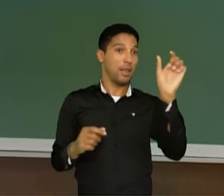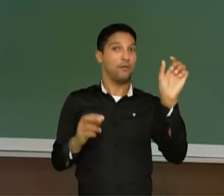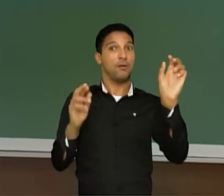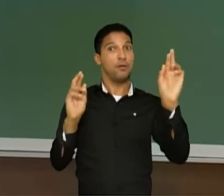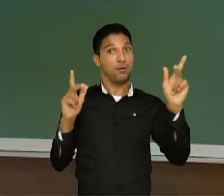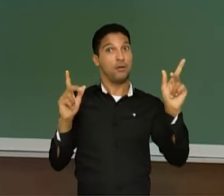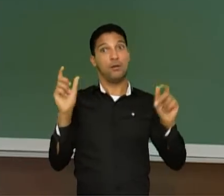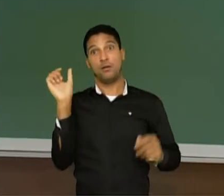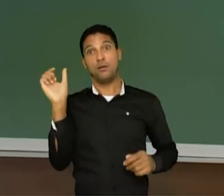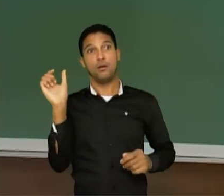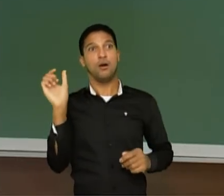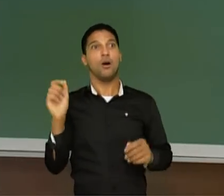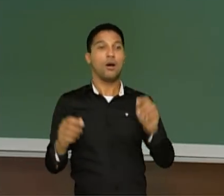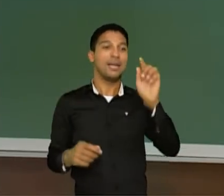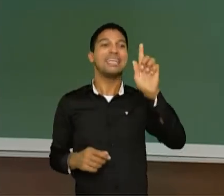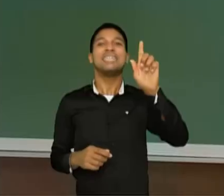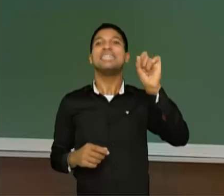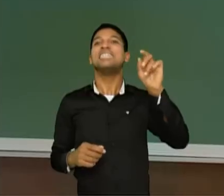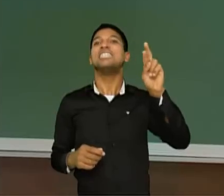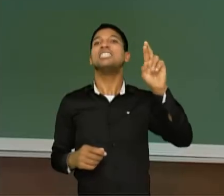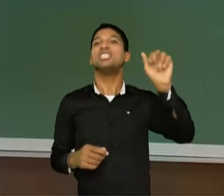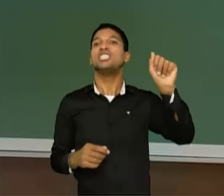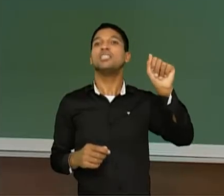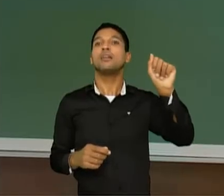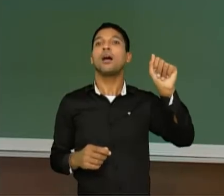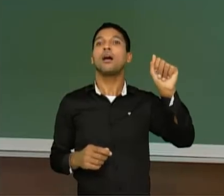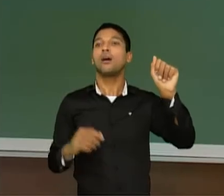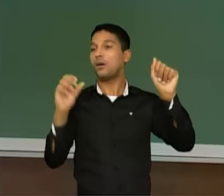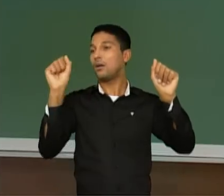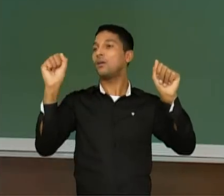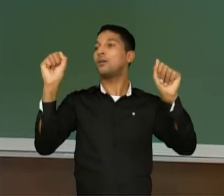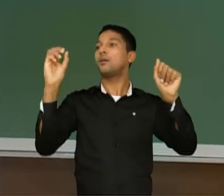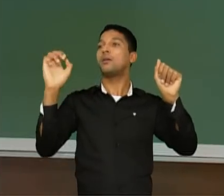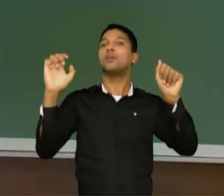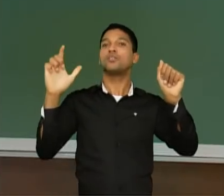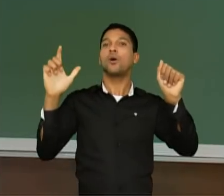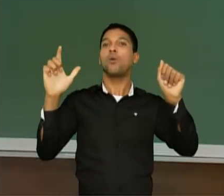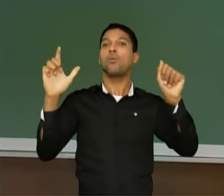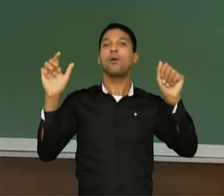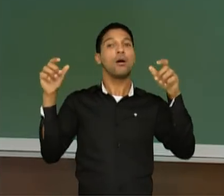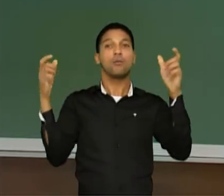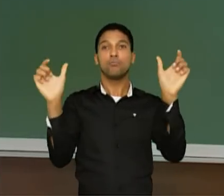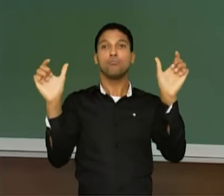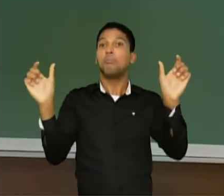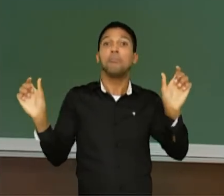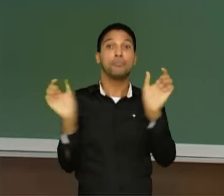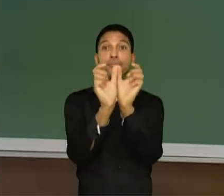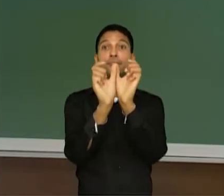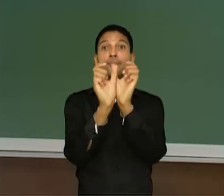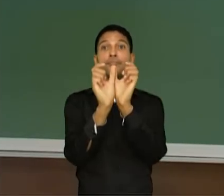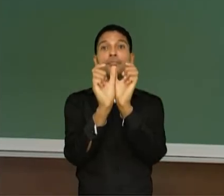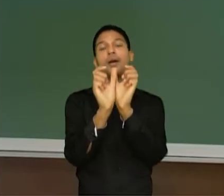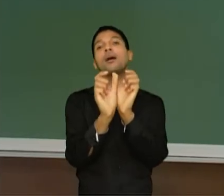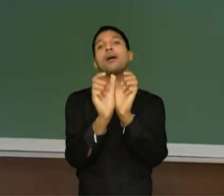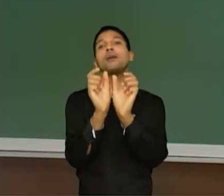a palavra girassol. Não houve a redução de letras, nesse caso a gente tem por justaposição.